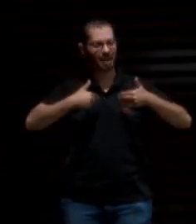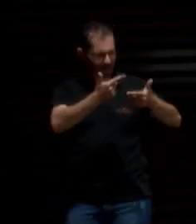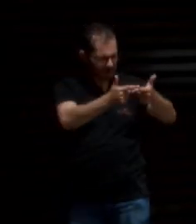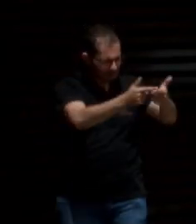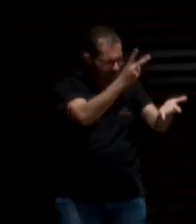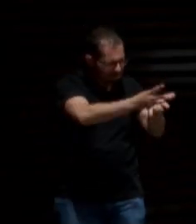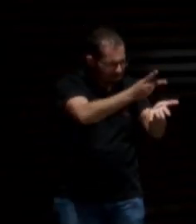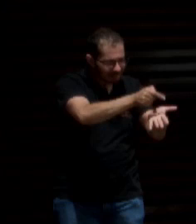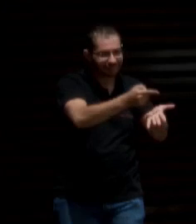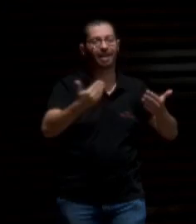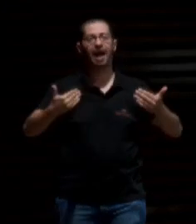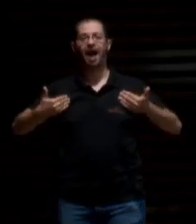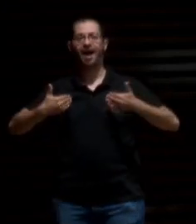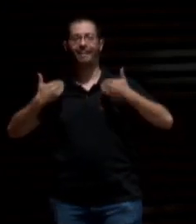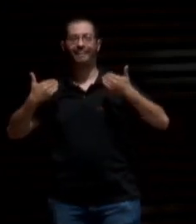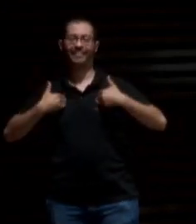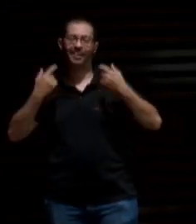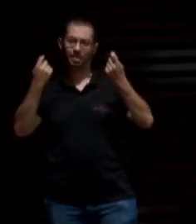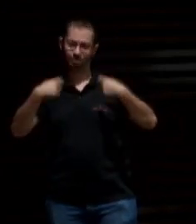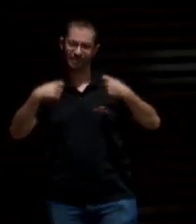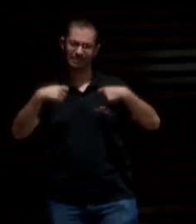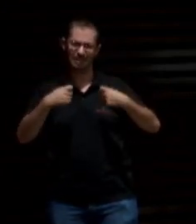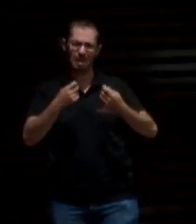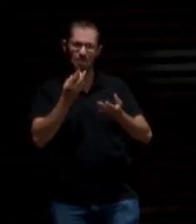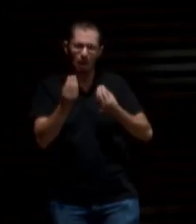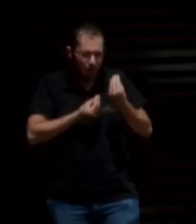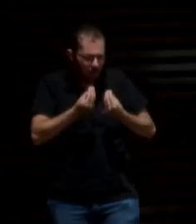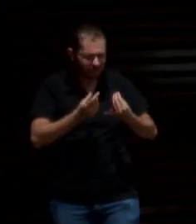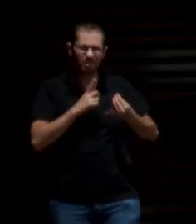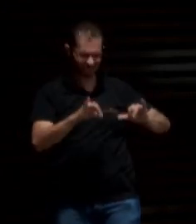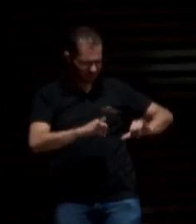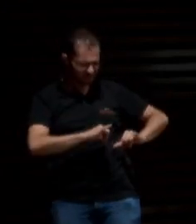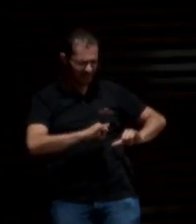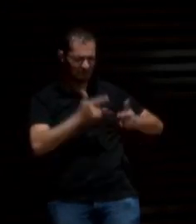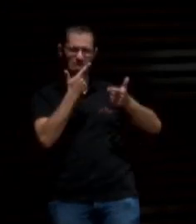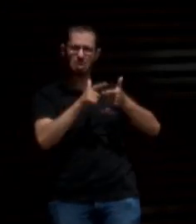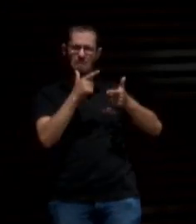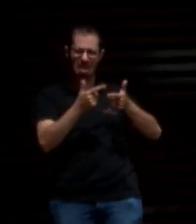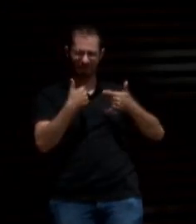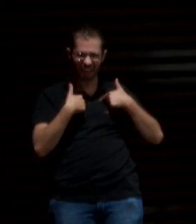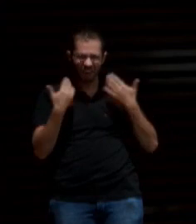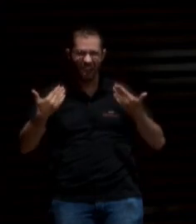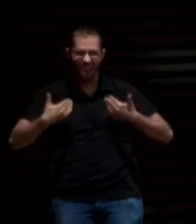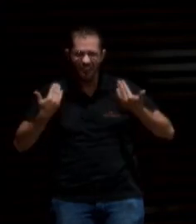Esse é o segundo ensino. Nós devemos nos alegrar no sofrimento. Mas como assim? Quem que gosta de sofrer? Como que nós vamos